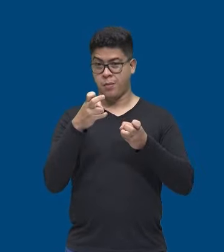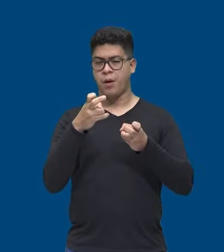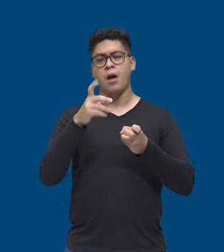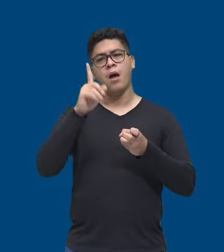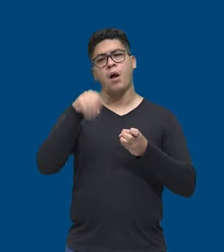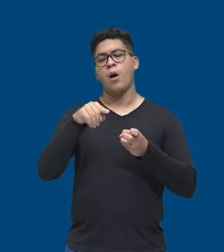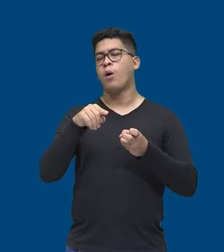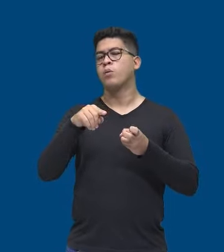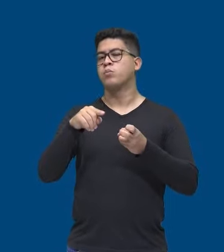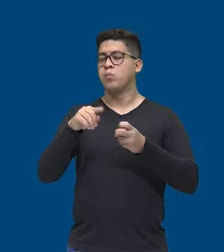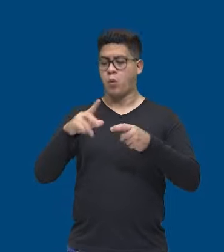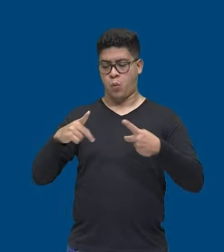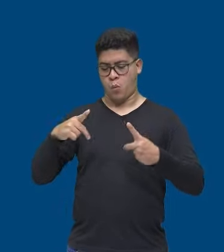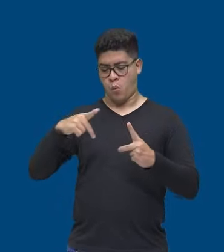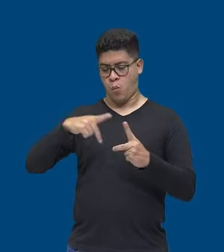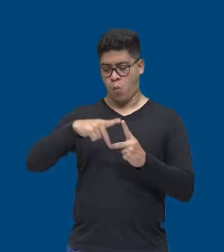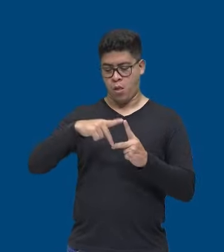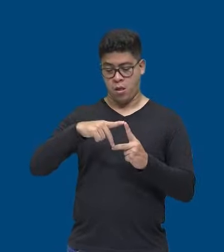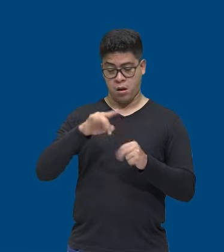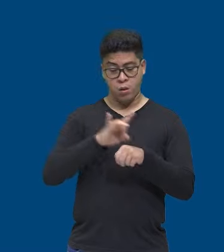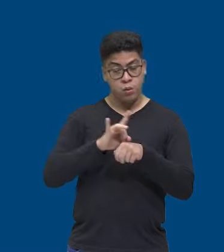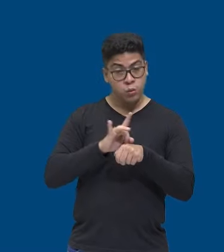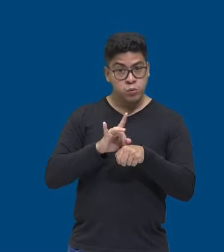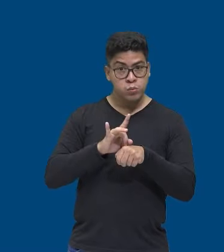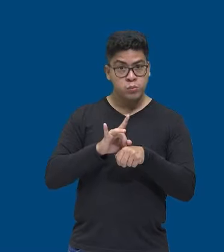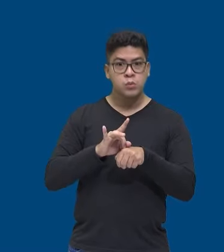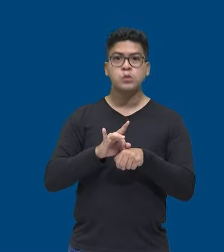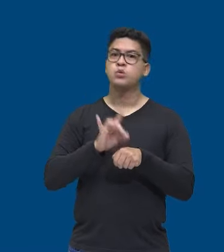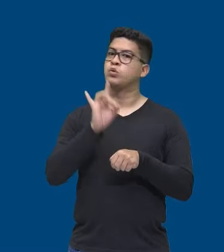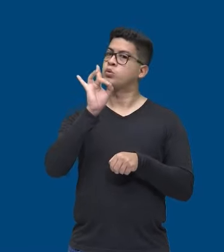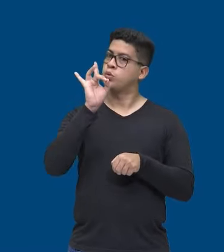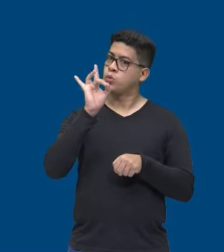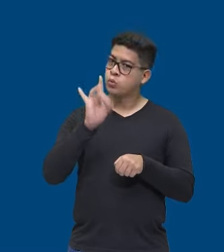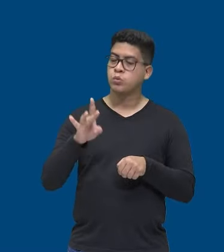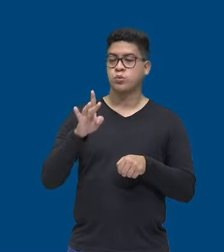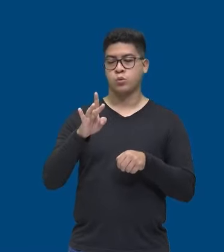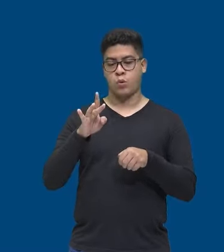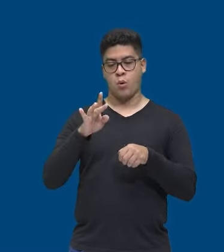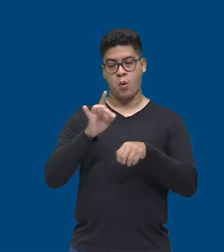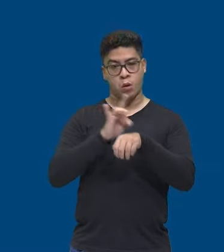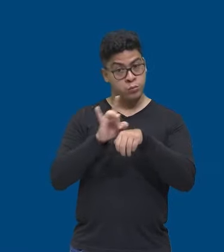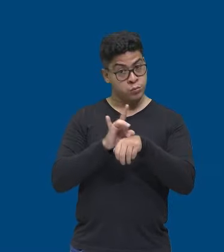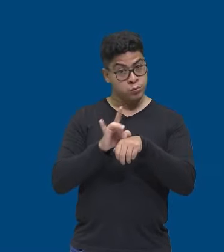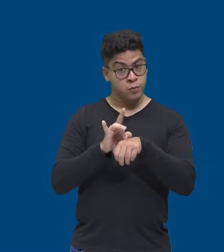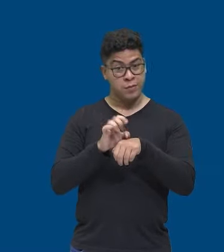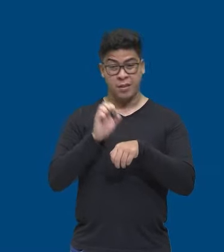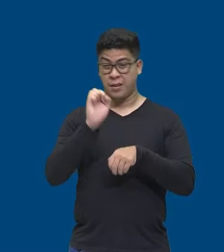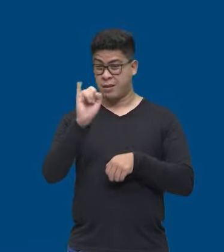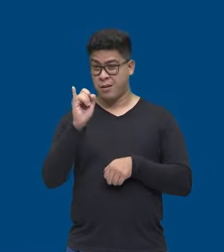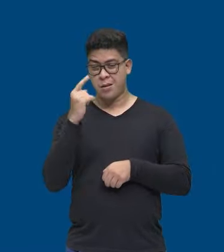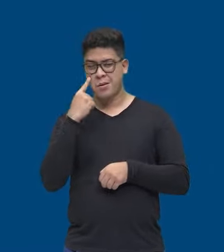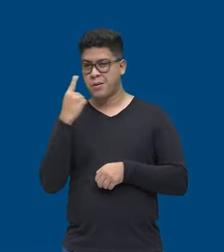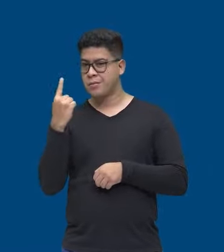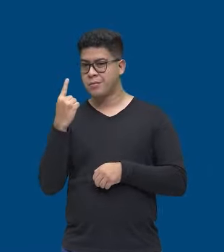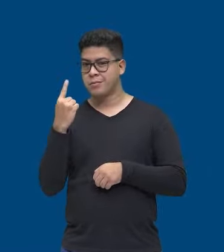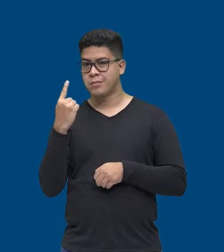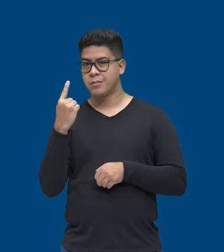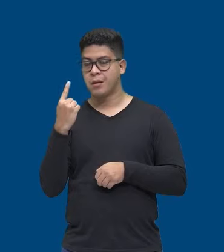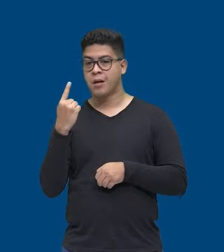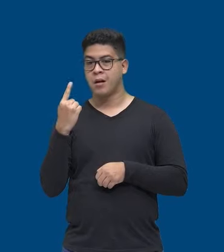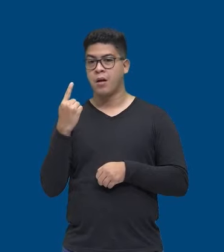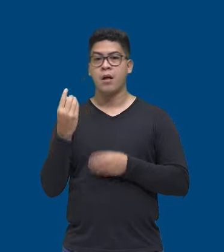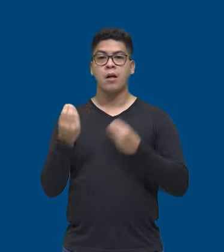ele só vai se movimentar nas casas escuras. Mas se eu pego um bispo que está na casa clara, ele só